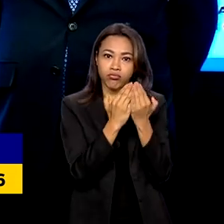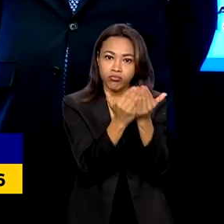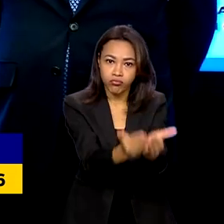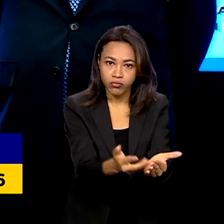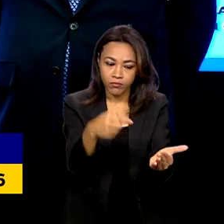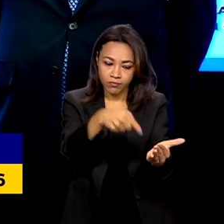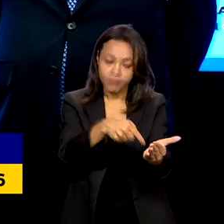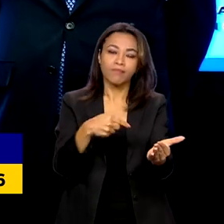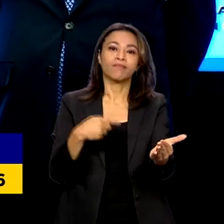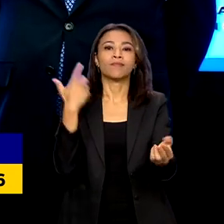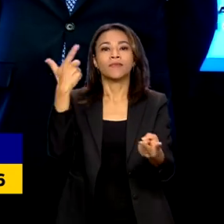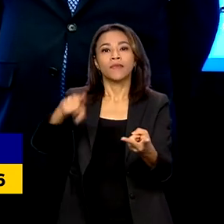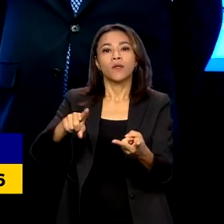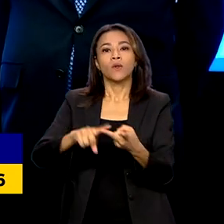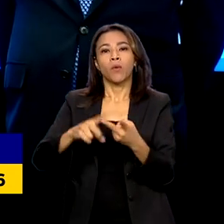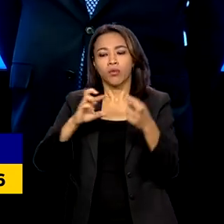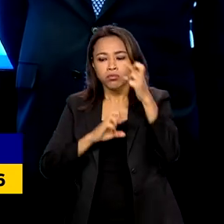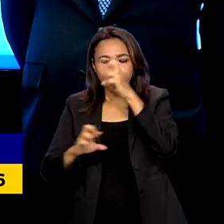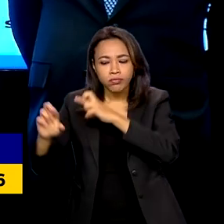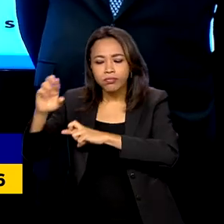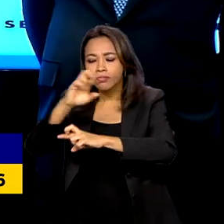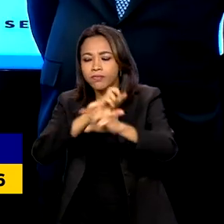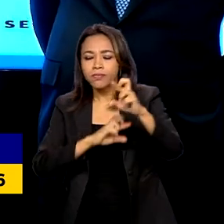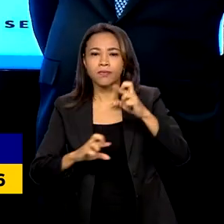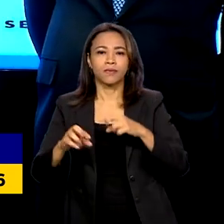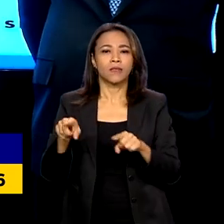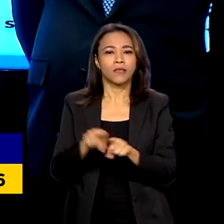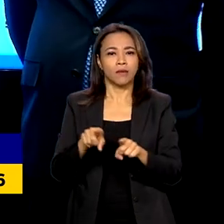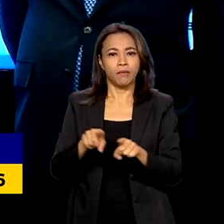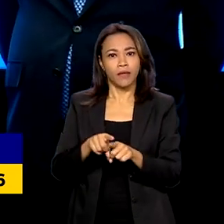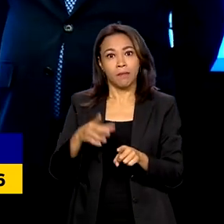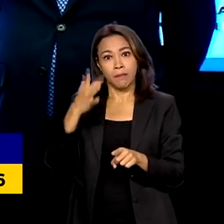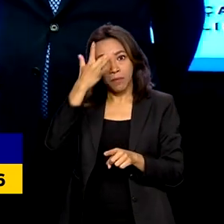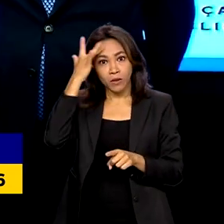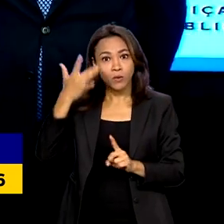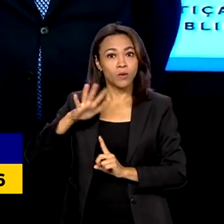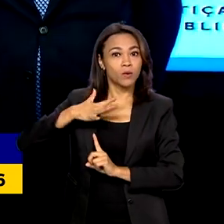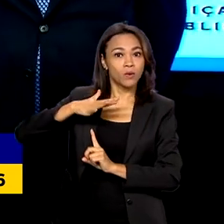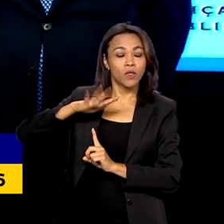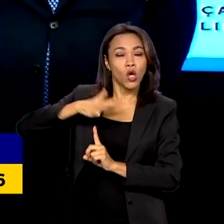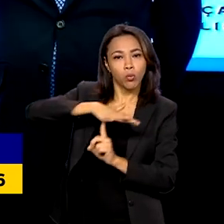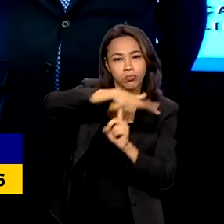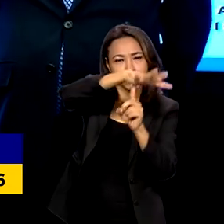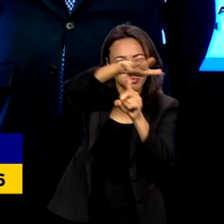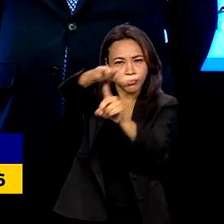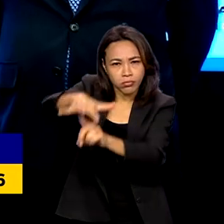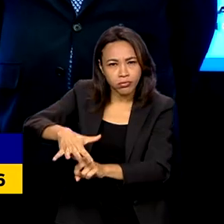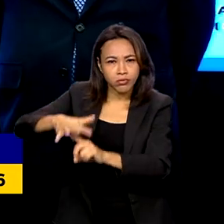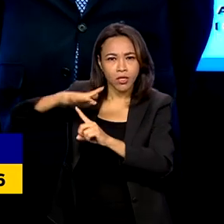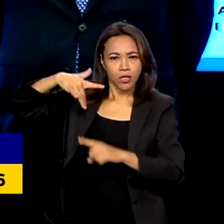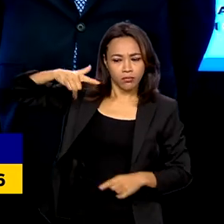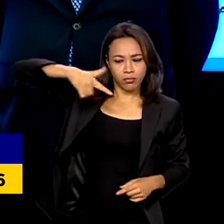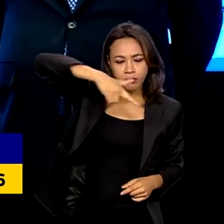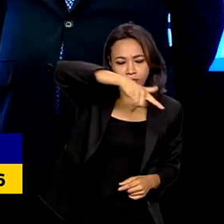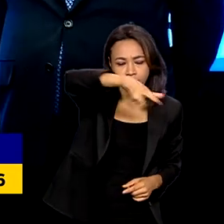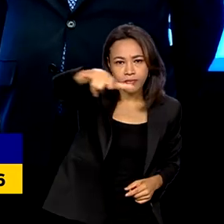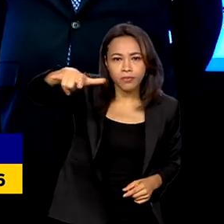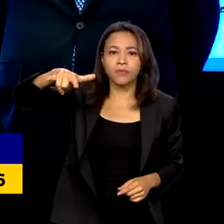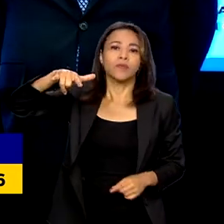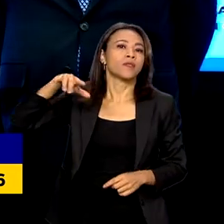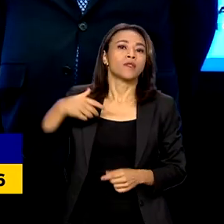terrestres, multiplicar portanto presença no território com helicópteros, drones, armamentos, aviões